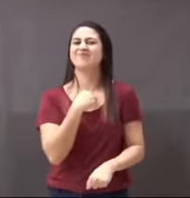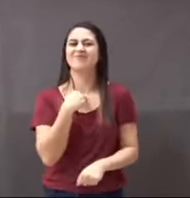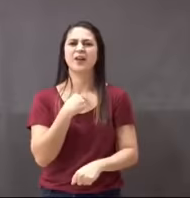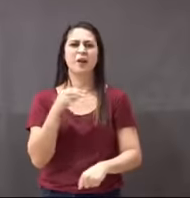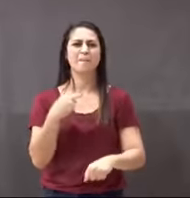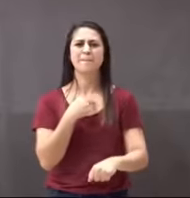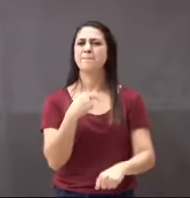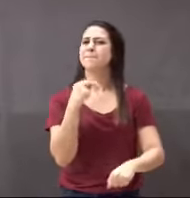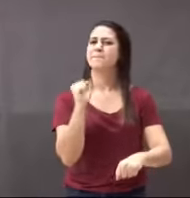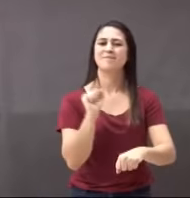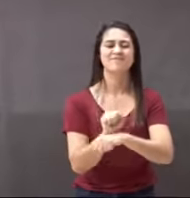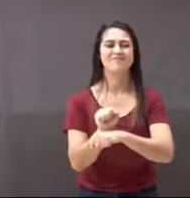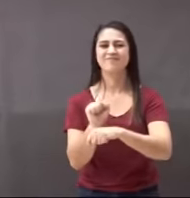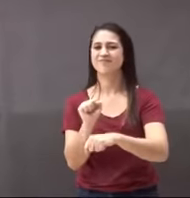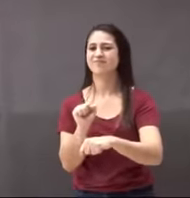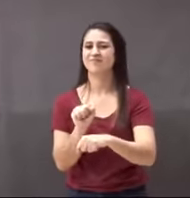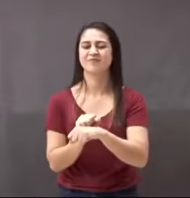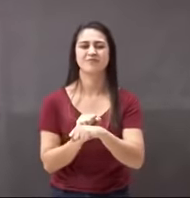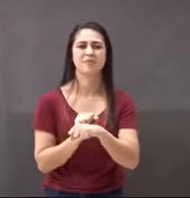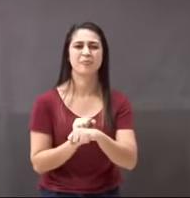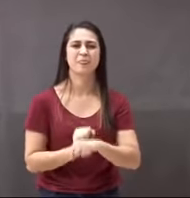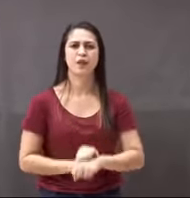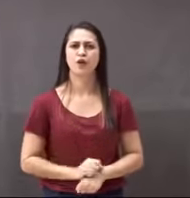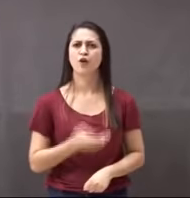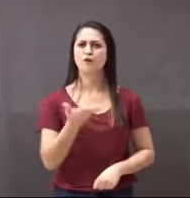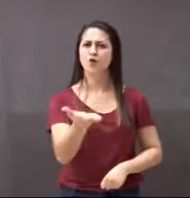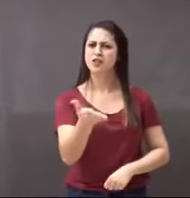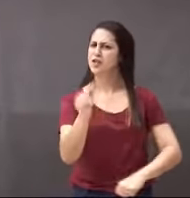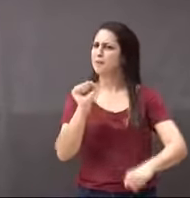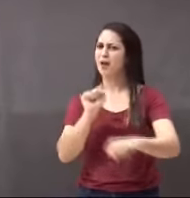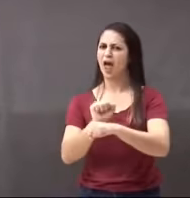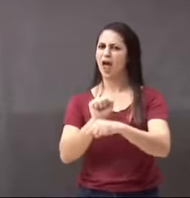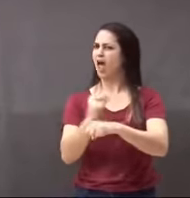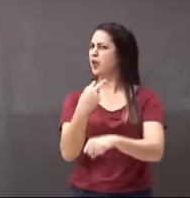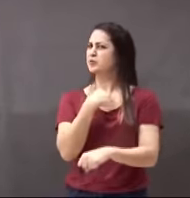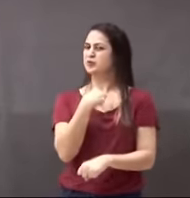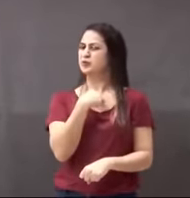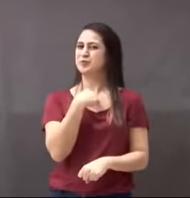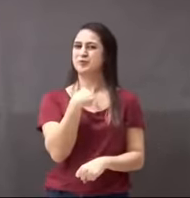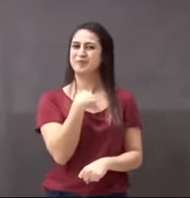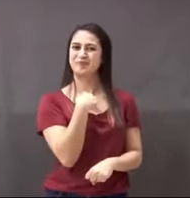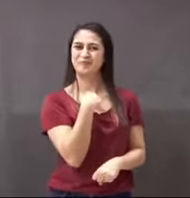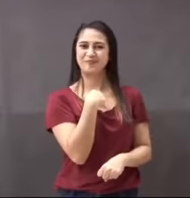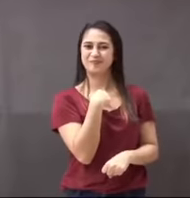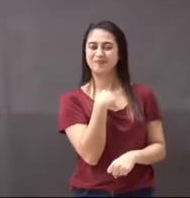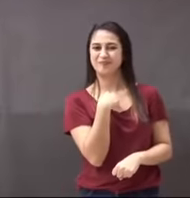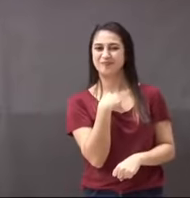vai parar. Melhora, melhora, melhora. Você não vai.